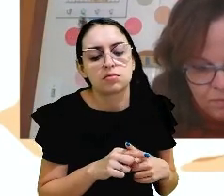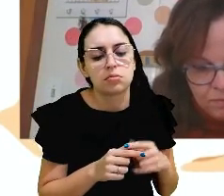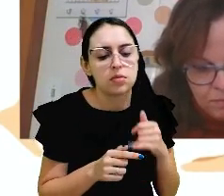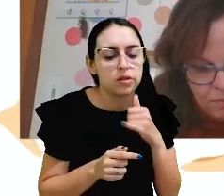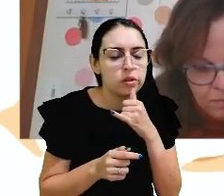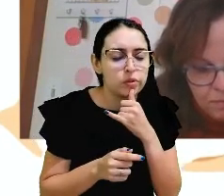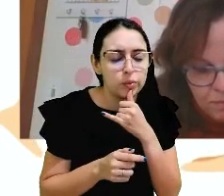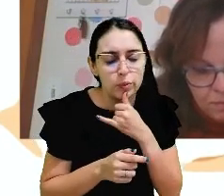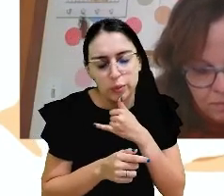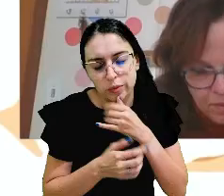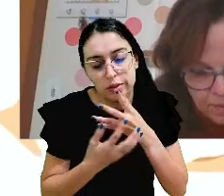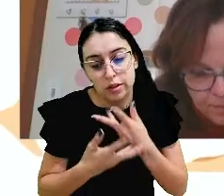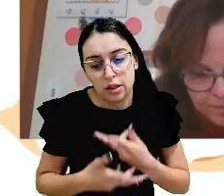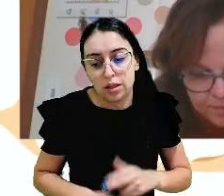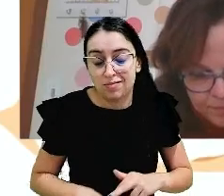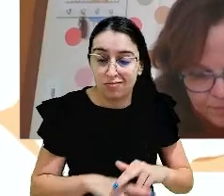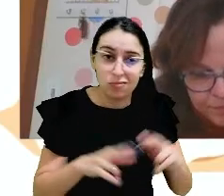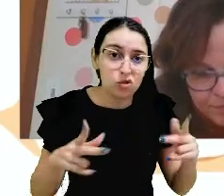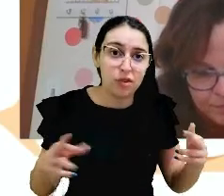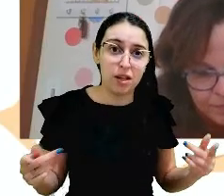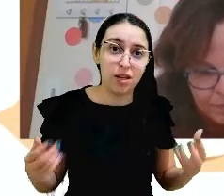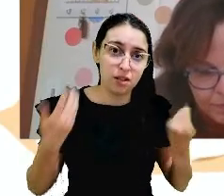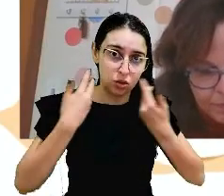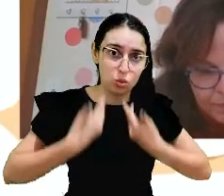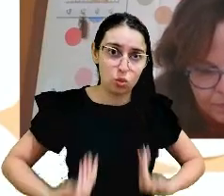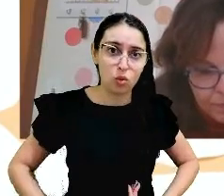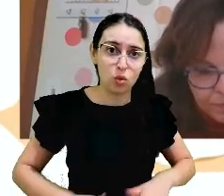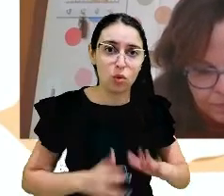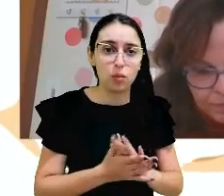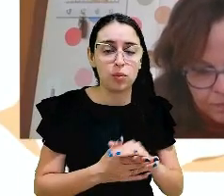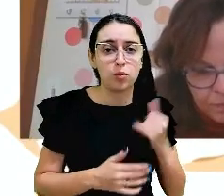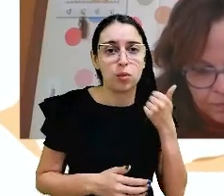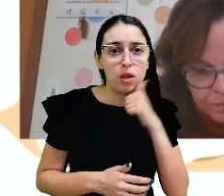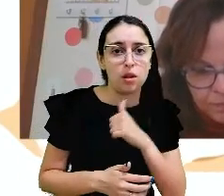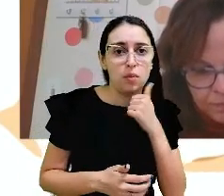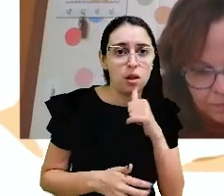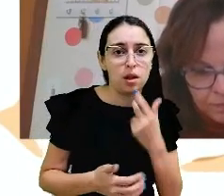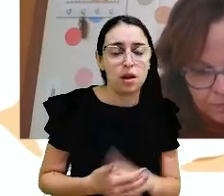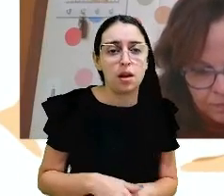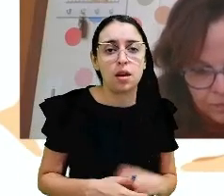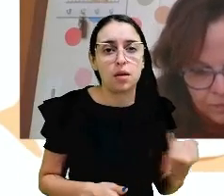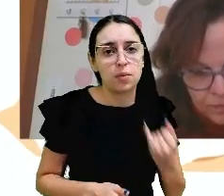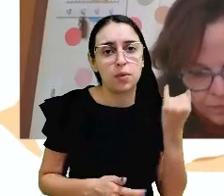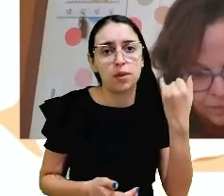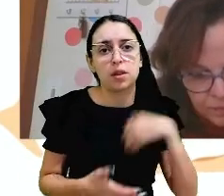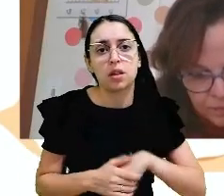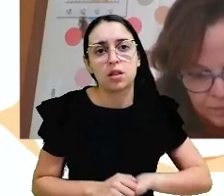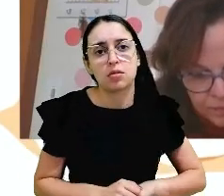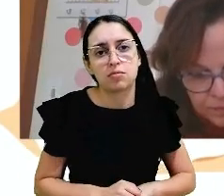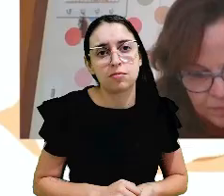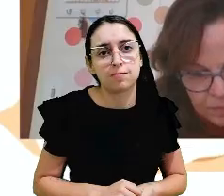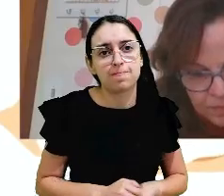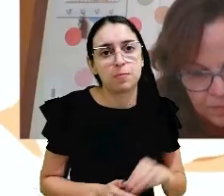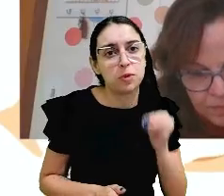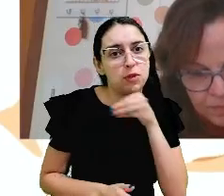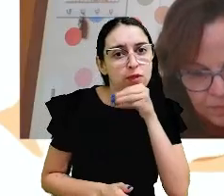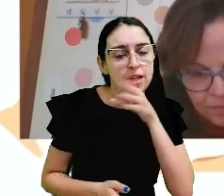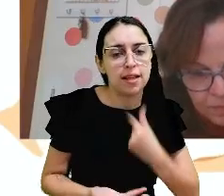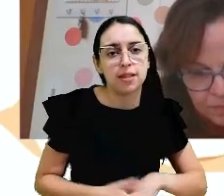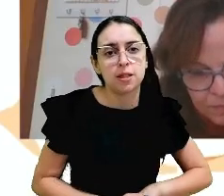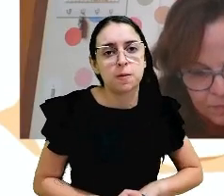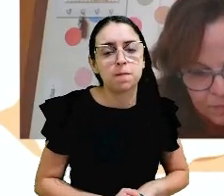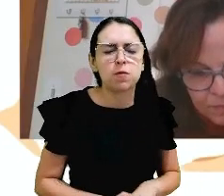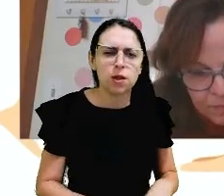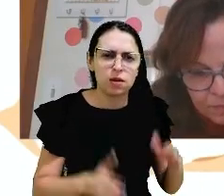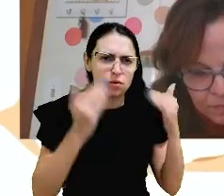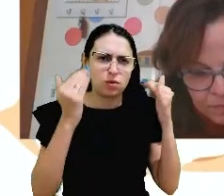imunodeprimidas, enfim, tem todas as alterações nos corpos, no corpo feminino, que importa numa maior fragilidade. E aí o que a gente percebe, o